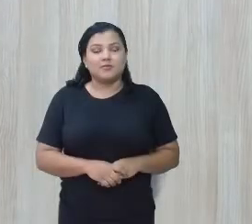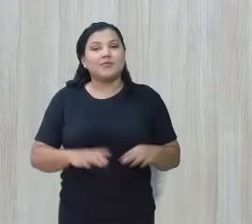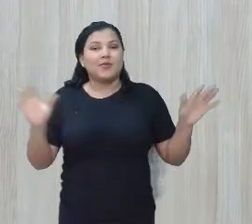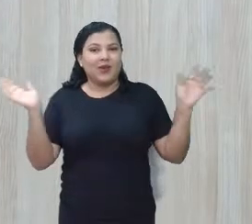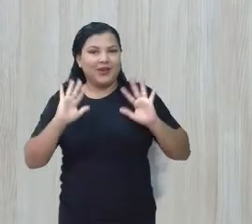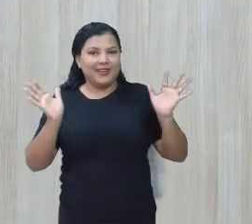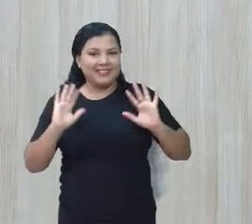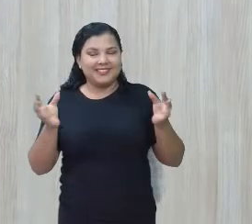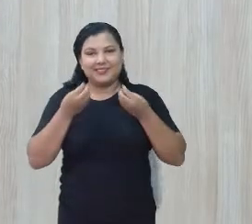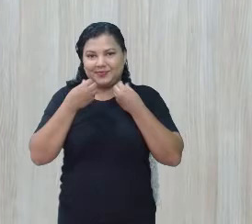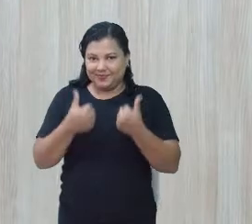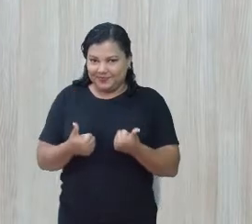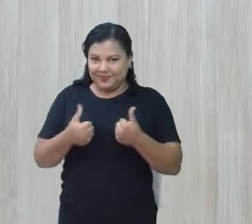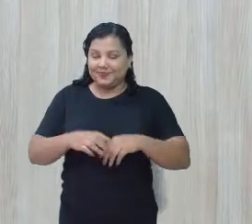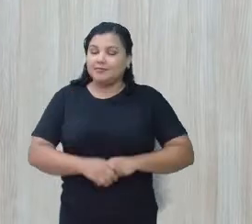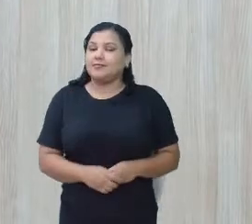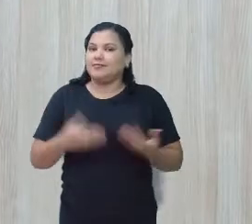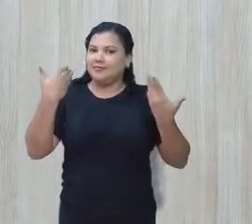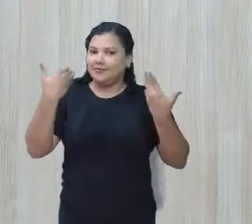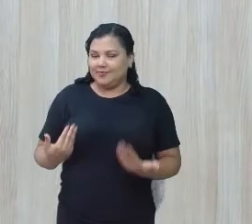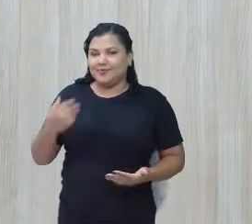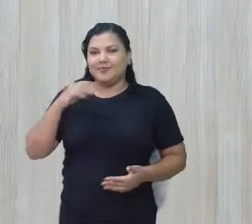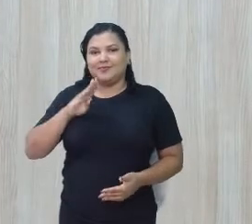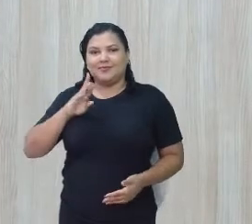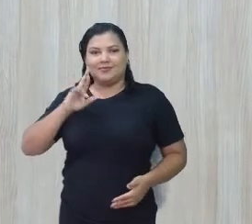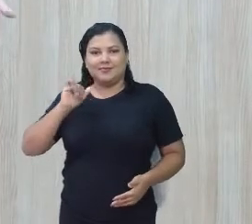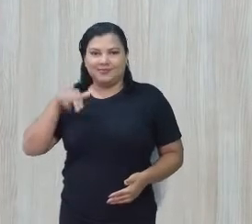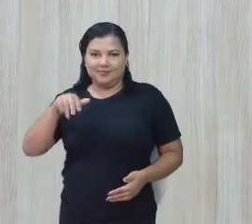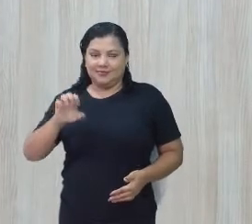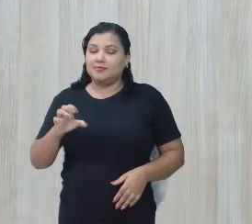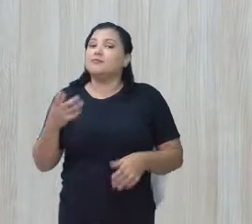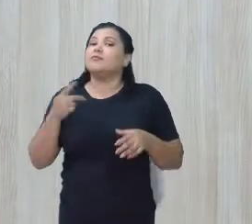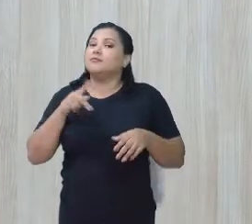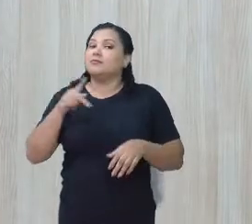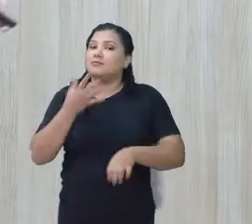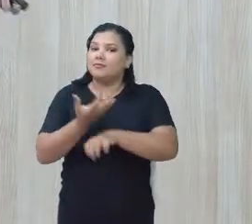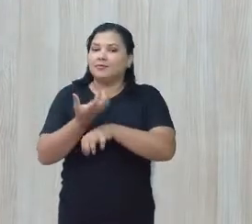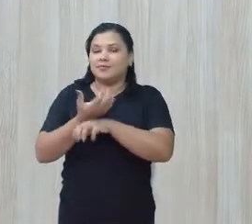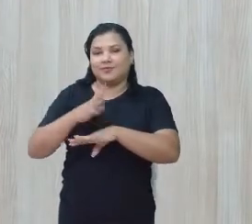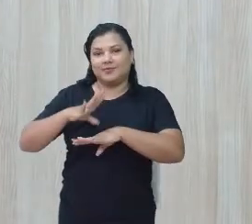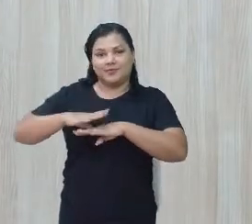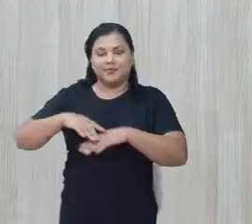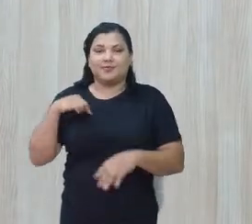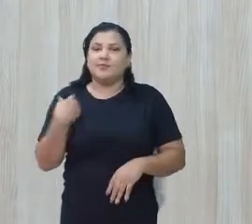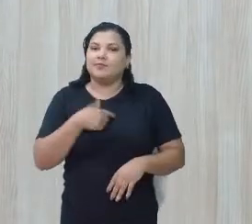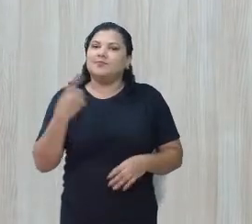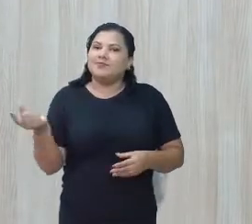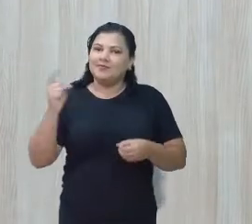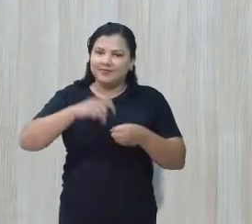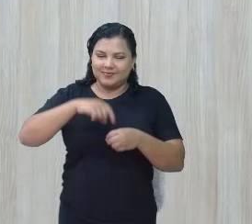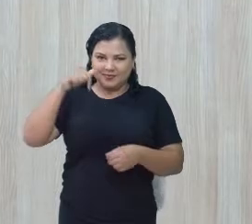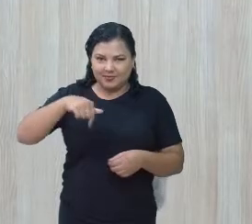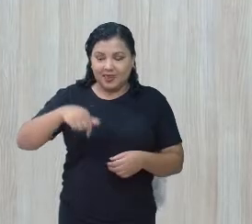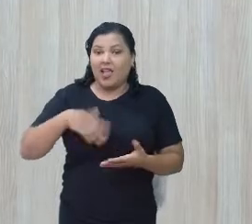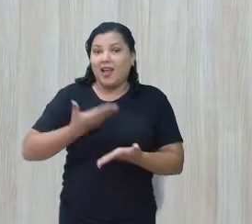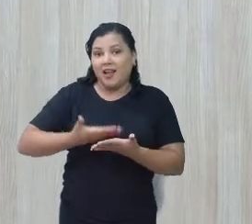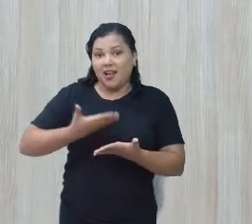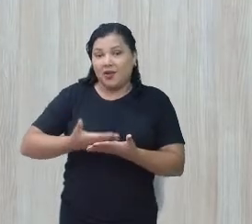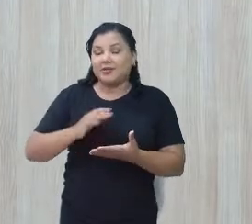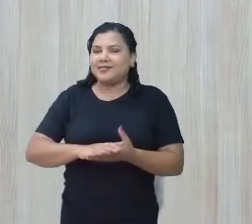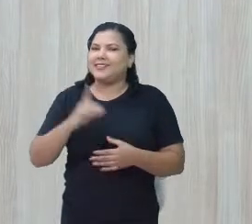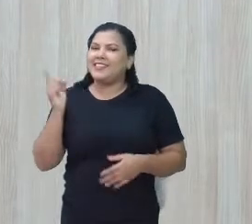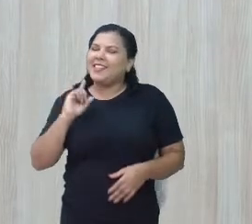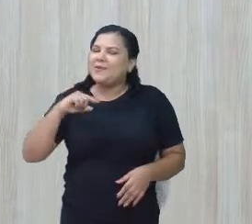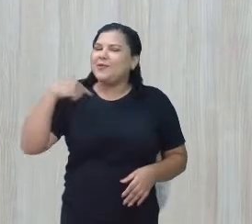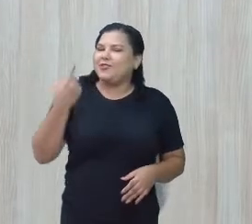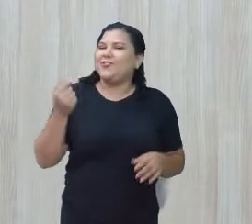Olá pessoal, tudo bem? Eu me chamo Briane Mourão, sou professora de matemática e a gente está retornando aqui às nossas aulas, né, depois